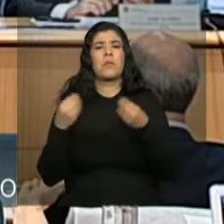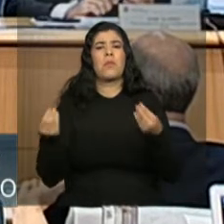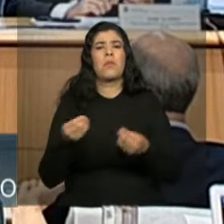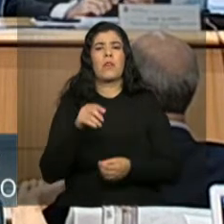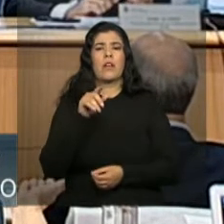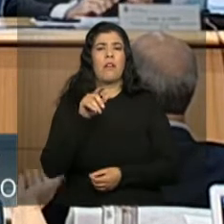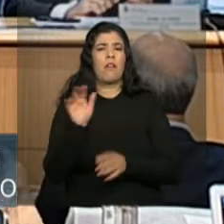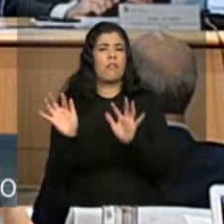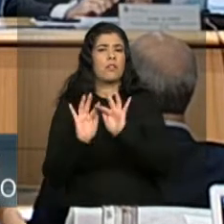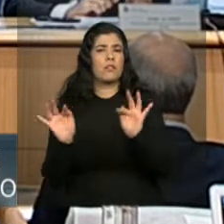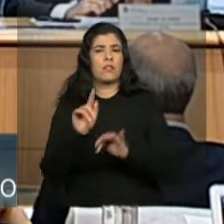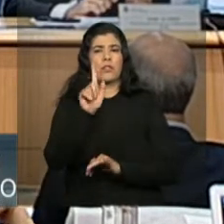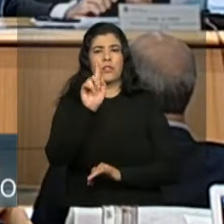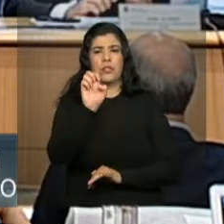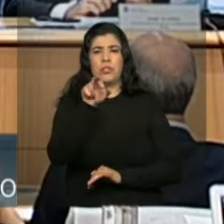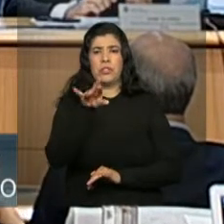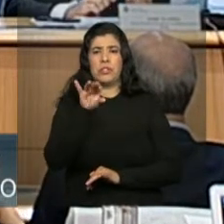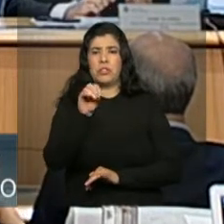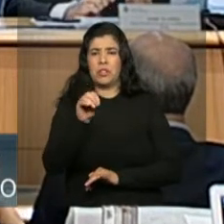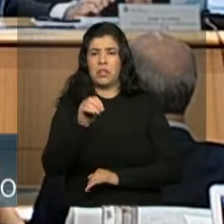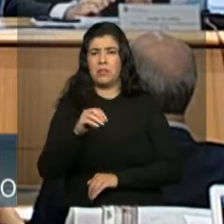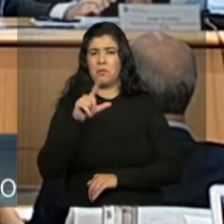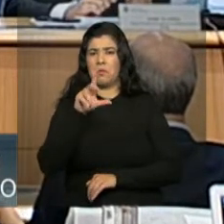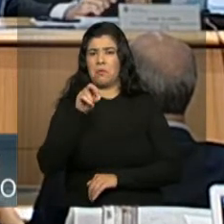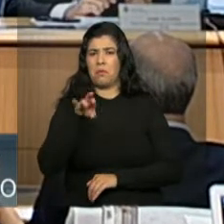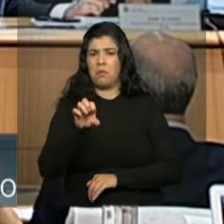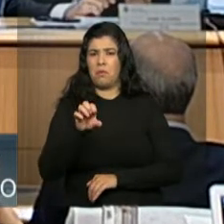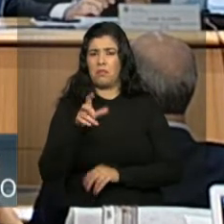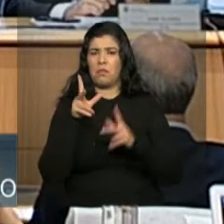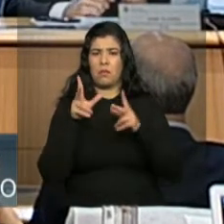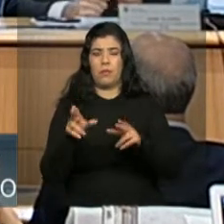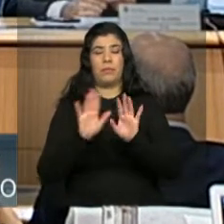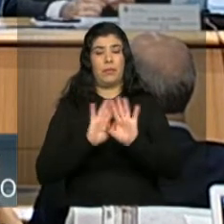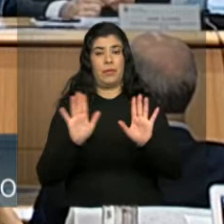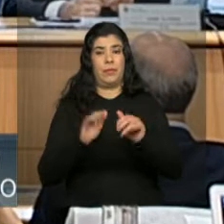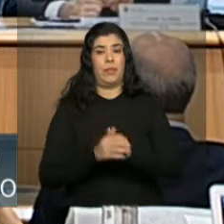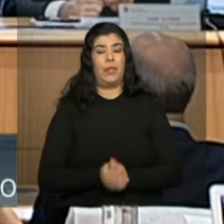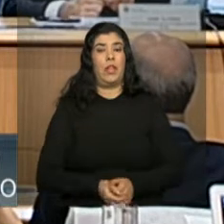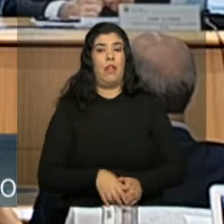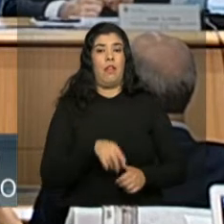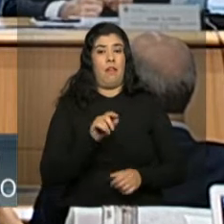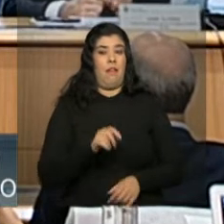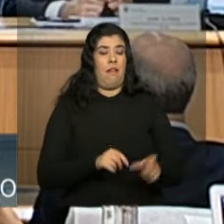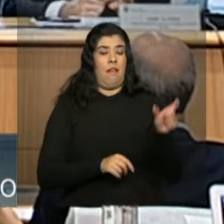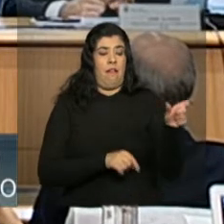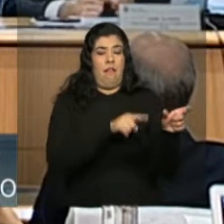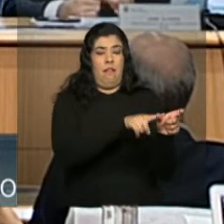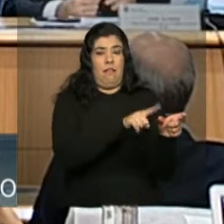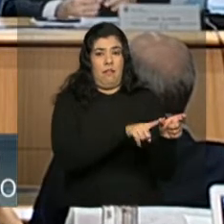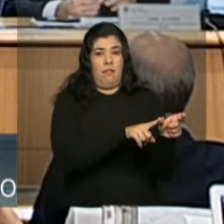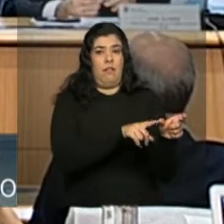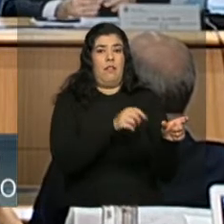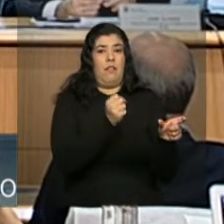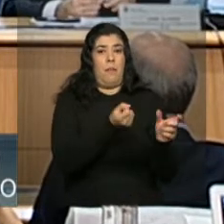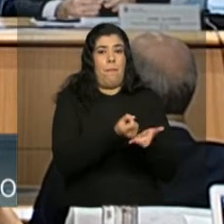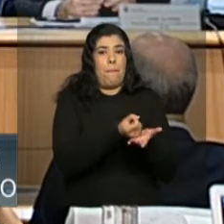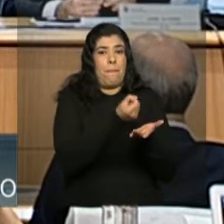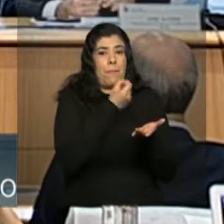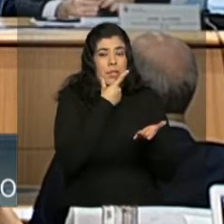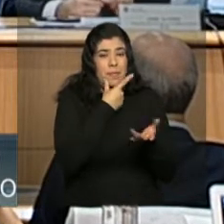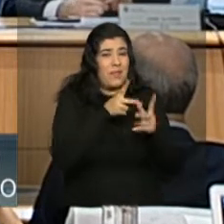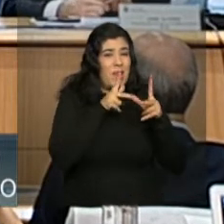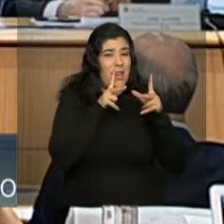O que são medicamentos que são produzidos na mesma linha de produção são mesmo medicamento o que muda é a